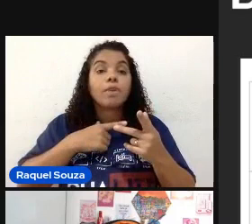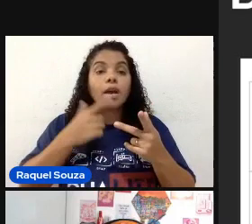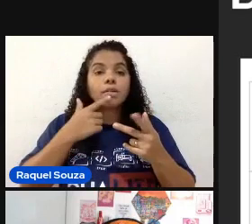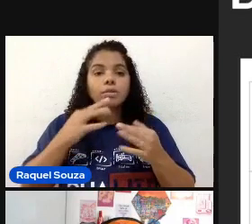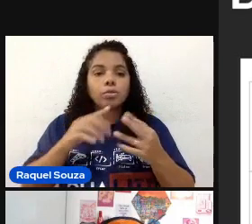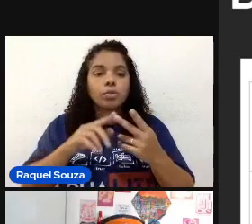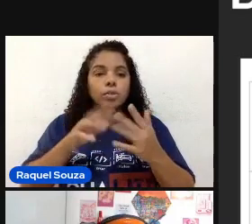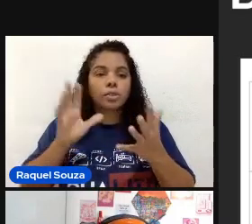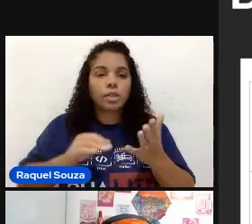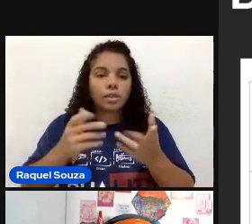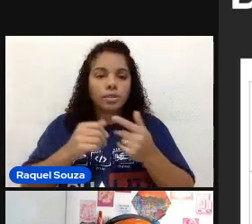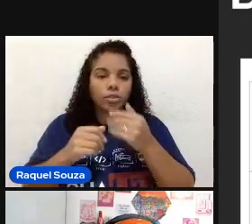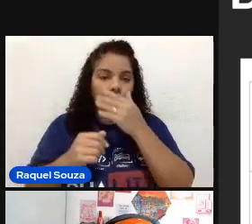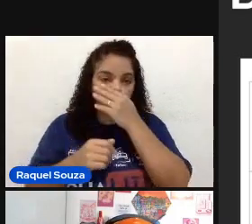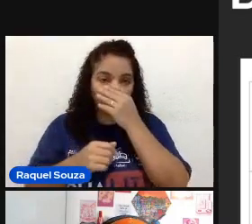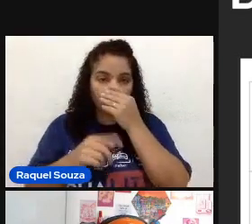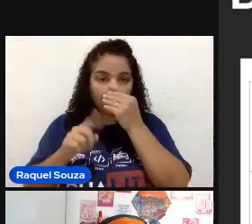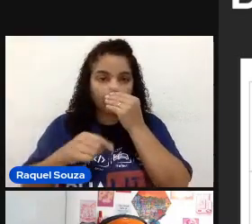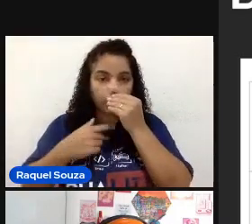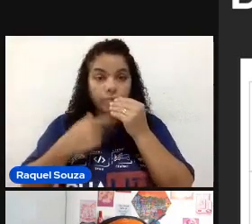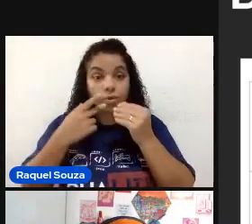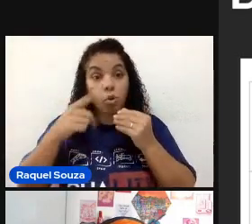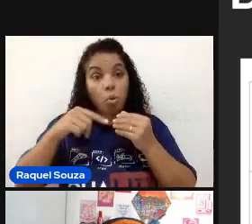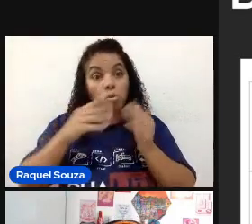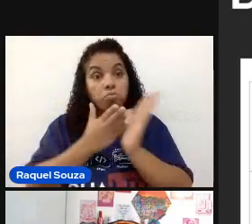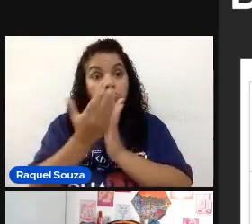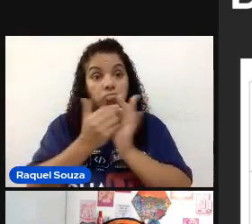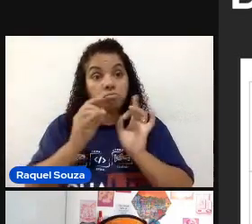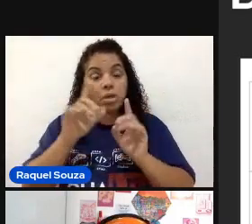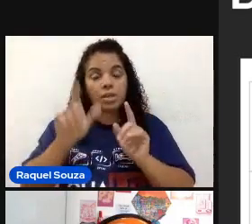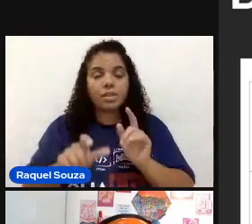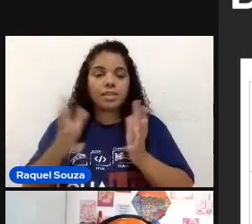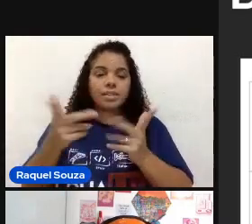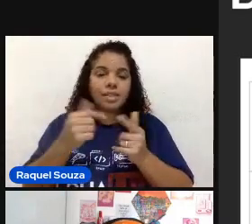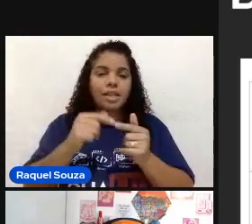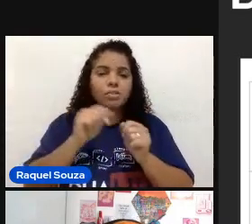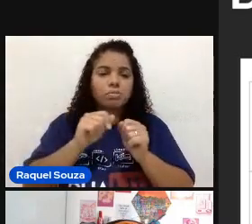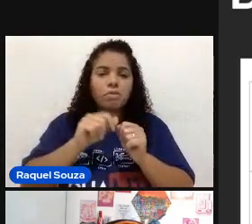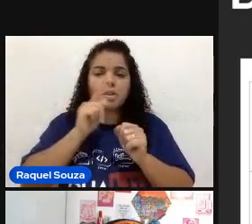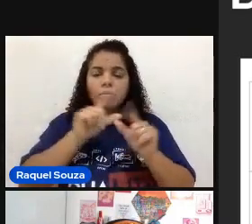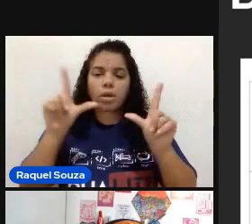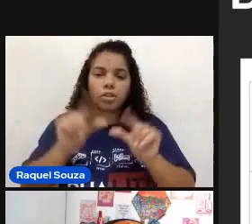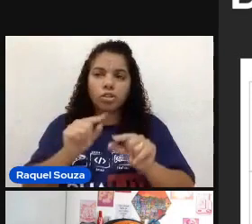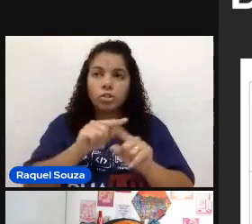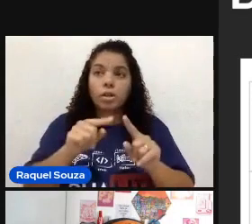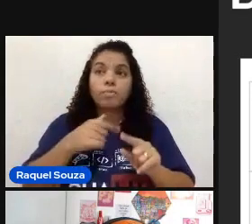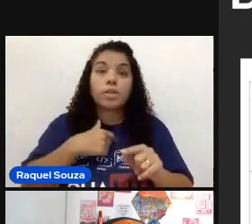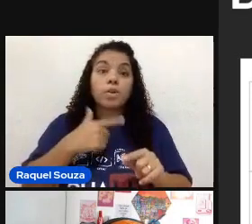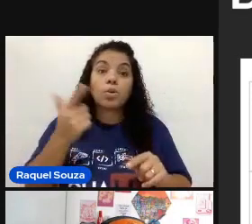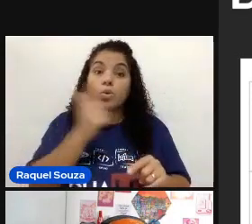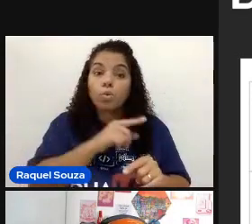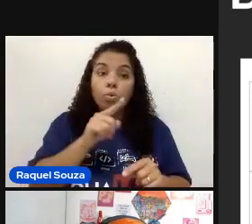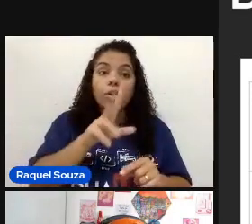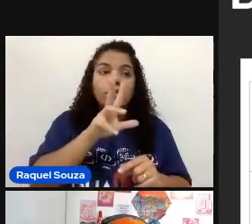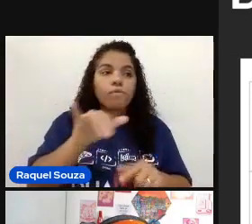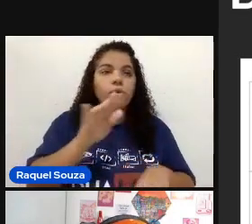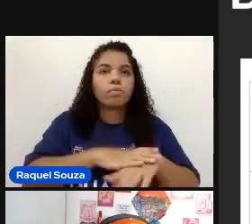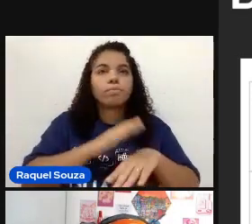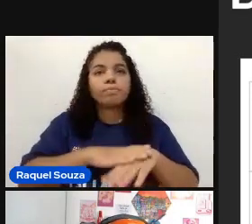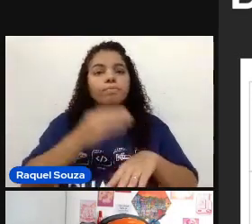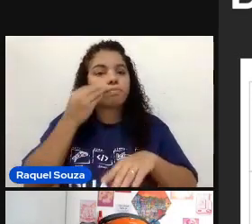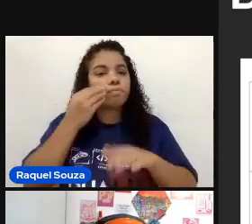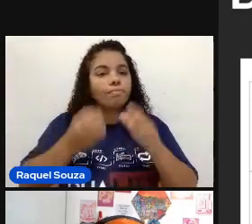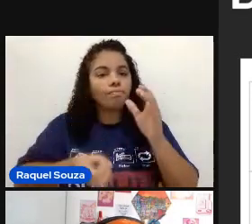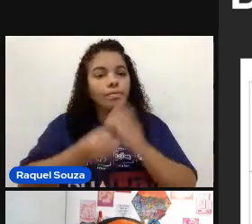como é que chega esse feedback desse cliente para mim e como eu faço para mitigá-lo? E os ganhos, eu vou tentando criar essas